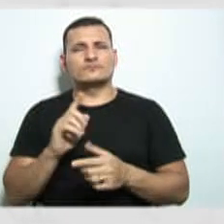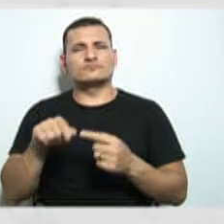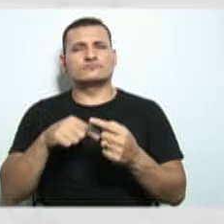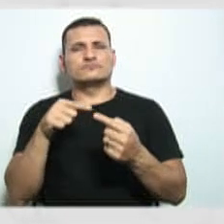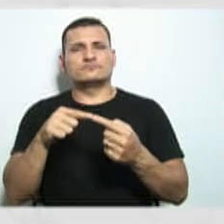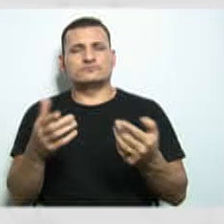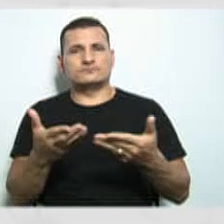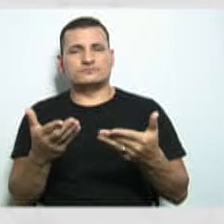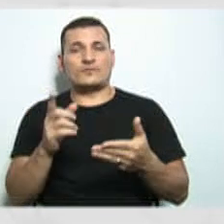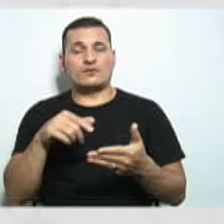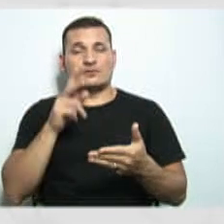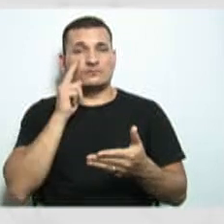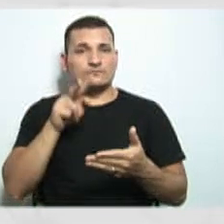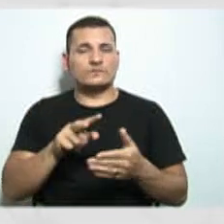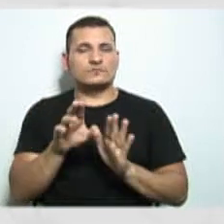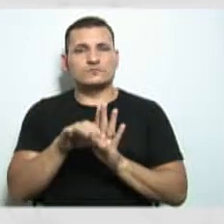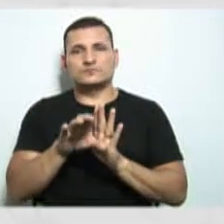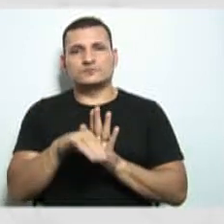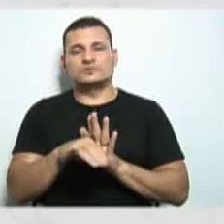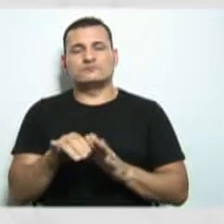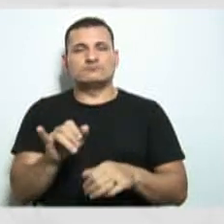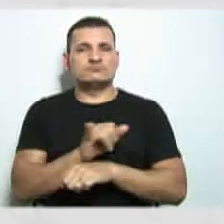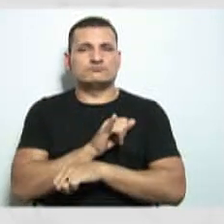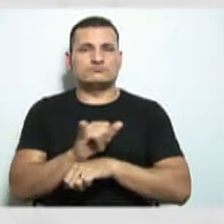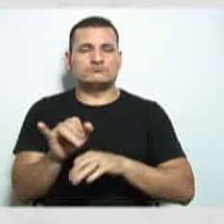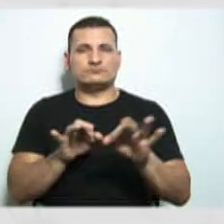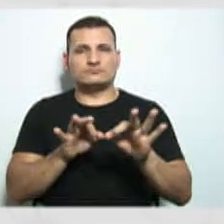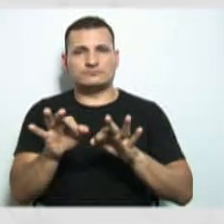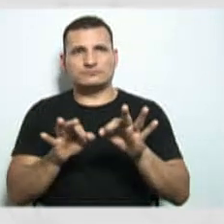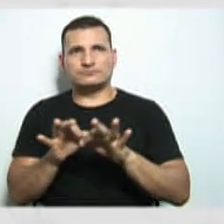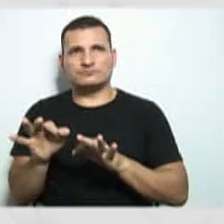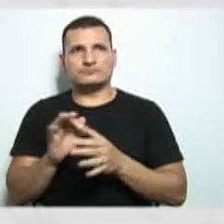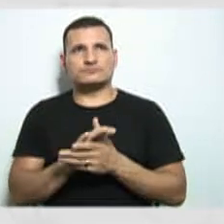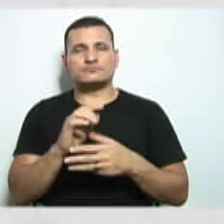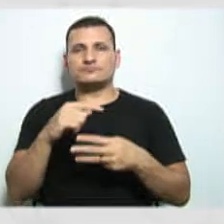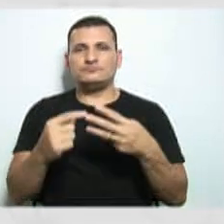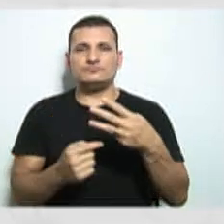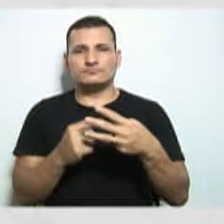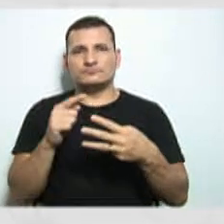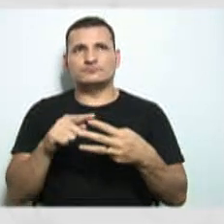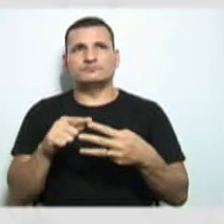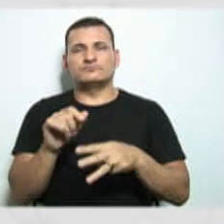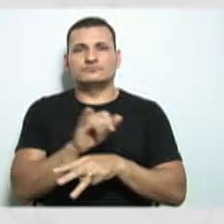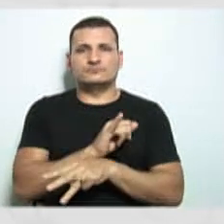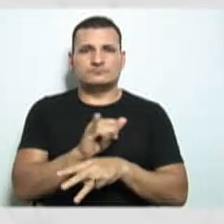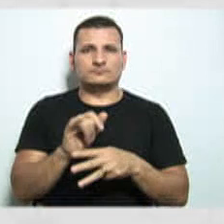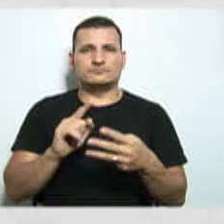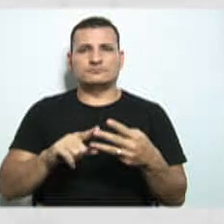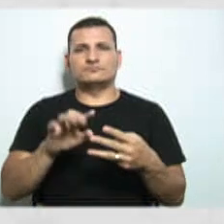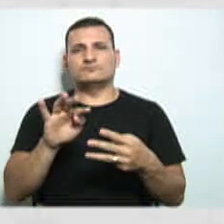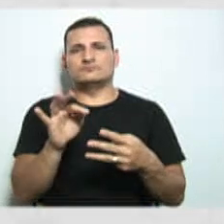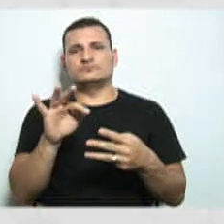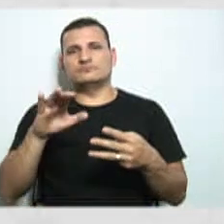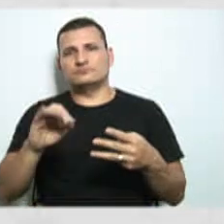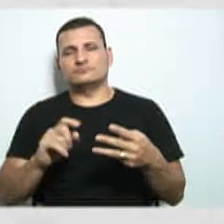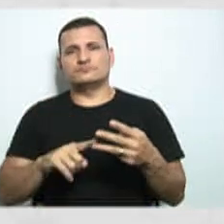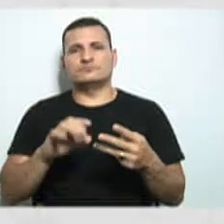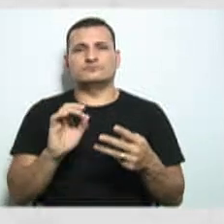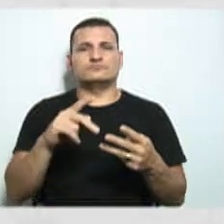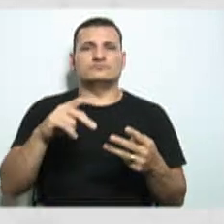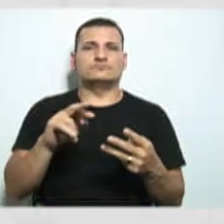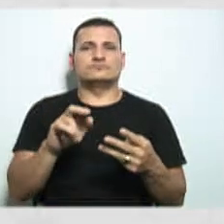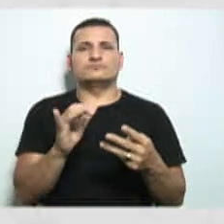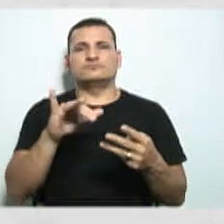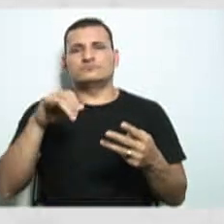então? Rever esse conceito de planejamento estratégico, né? Os três, né? Que são estratégico, tático e operacional. Vamos relembrar o que